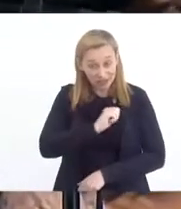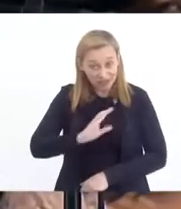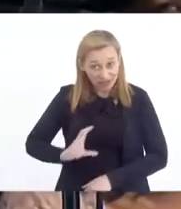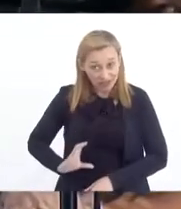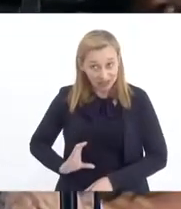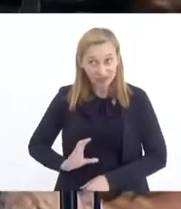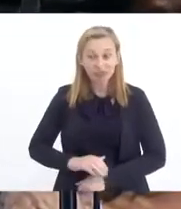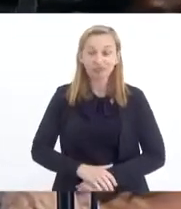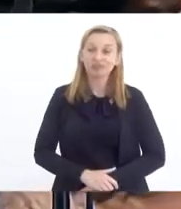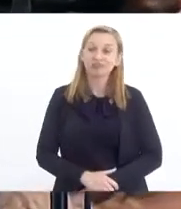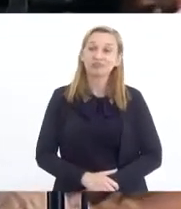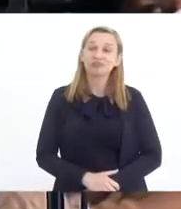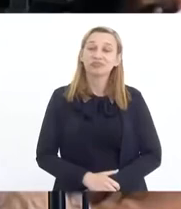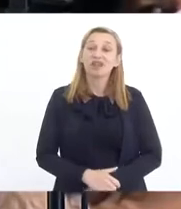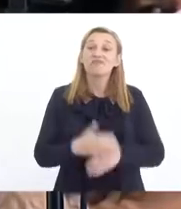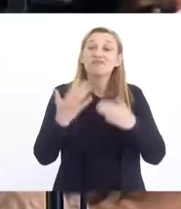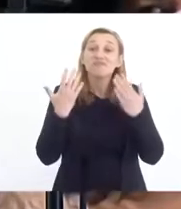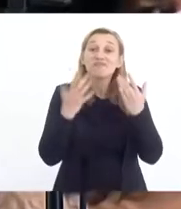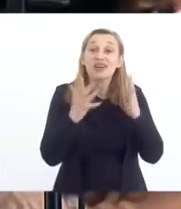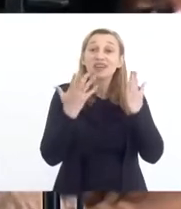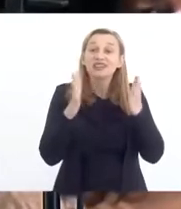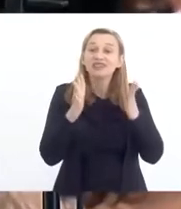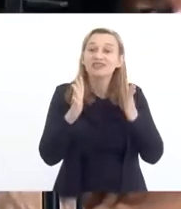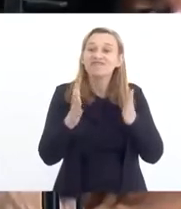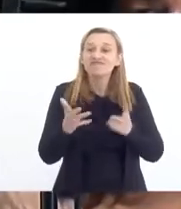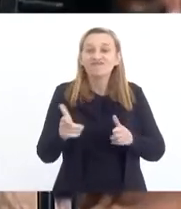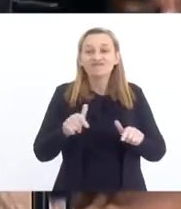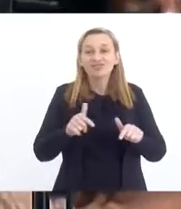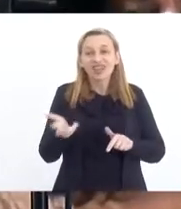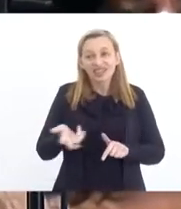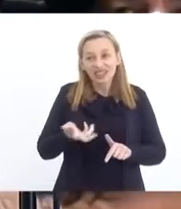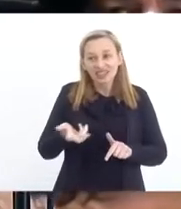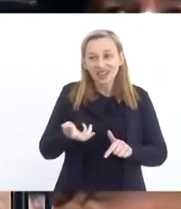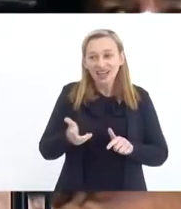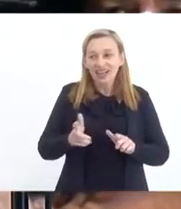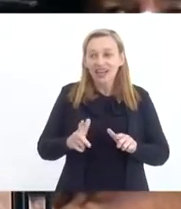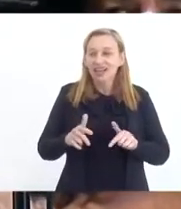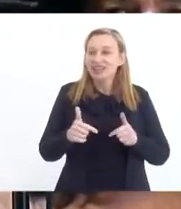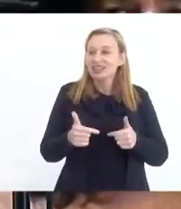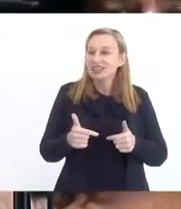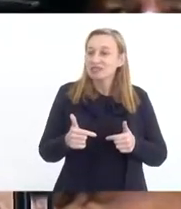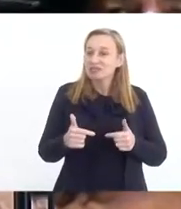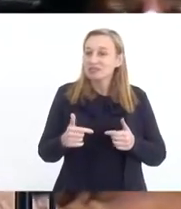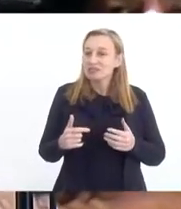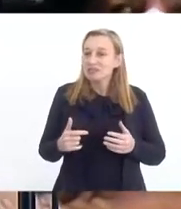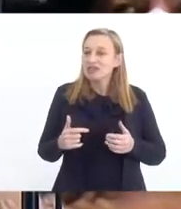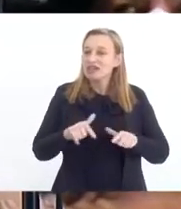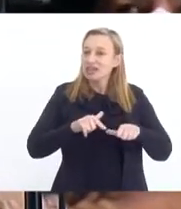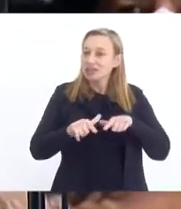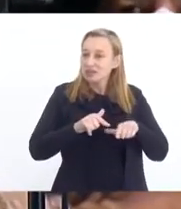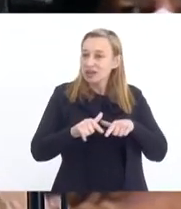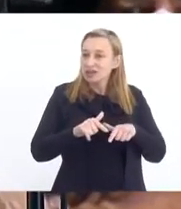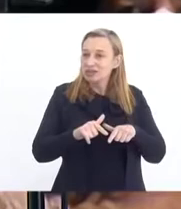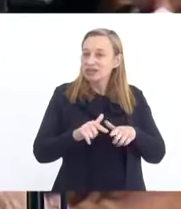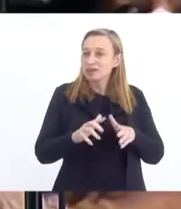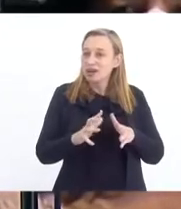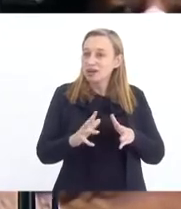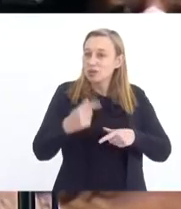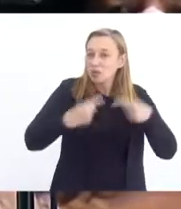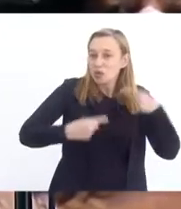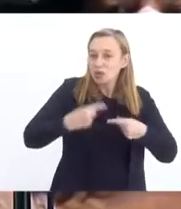Siciliano, parabenizando pela habilidade mesmo política, eu diria que o senhor tem, mostrando